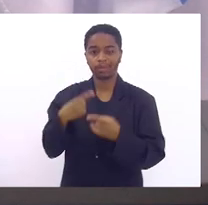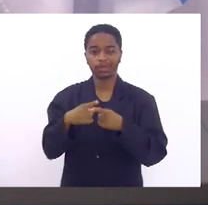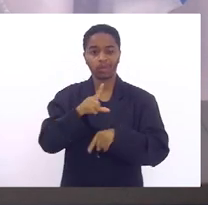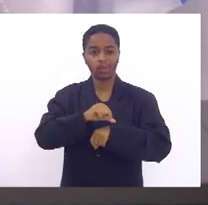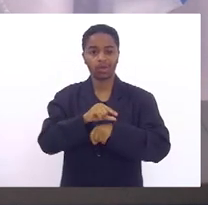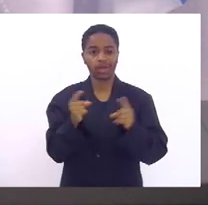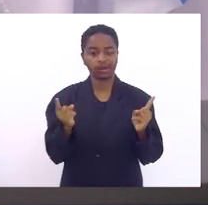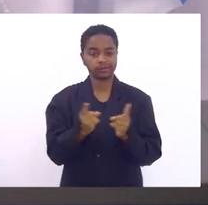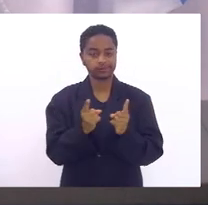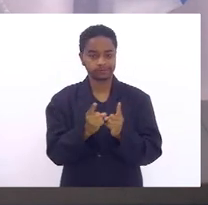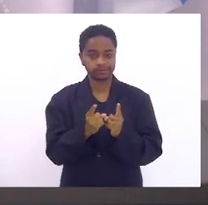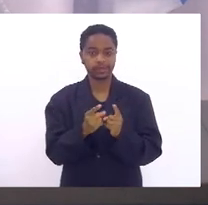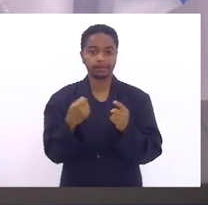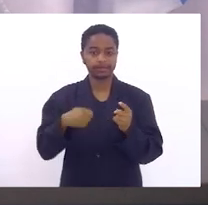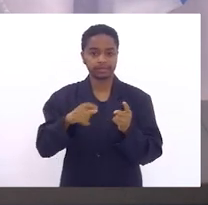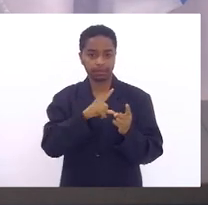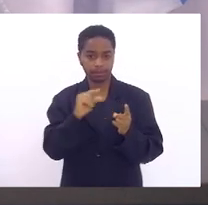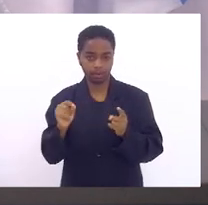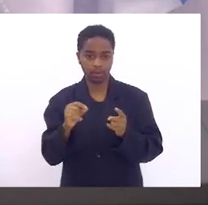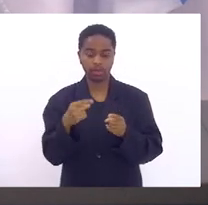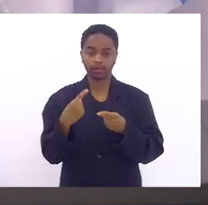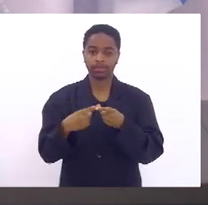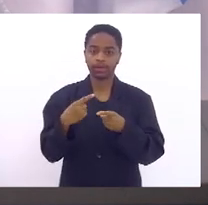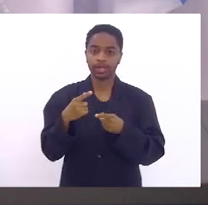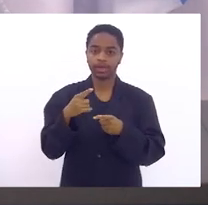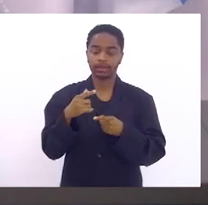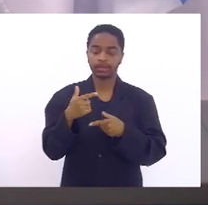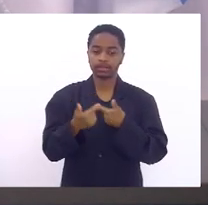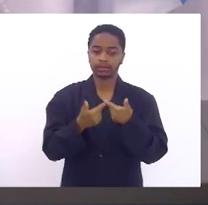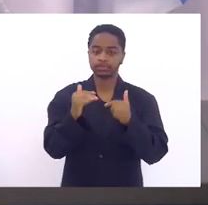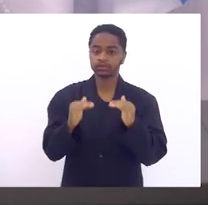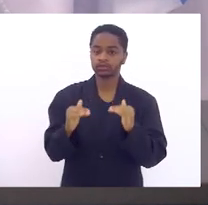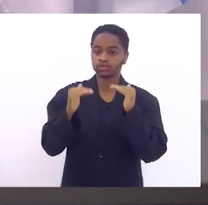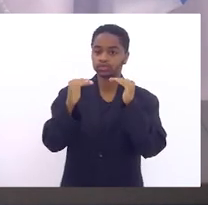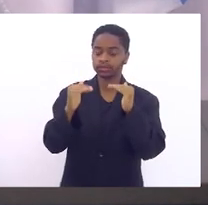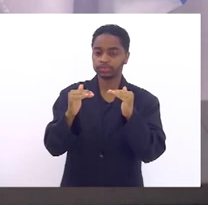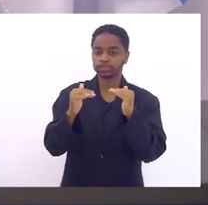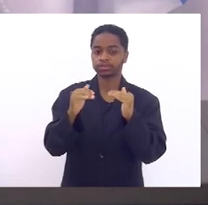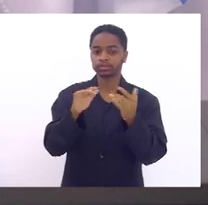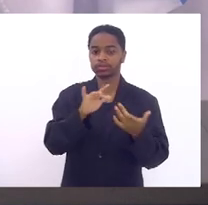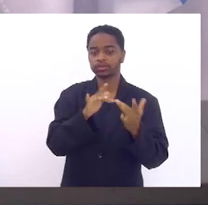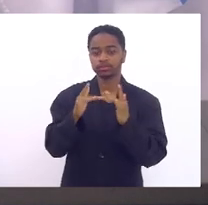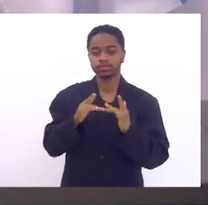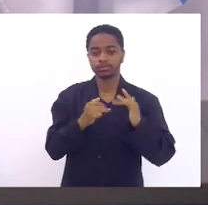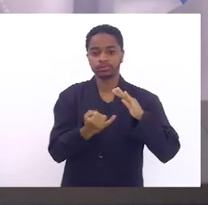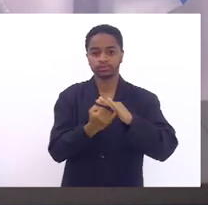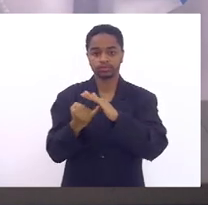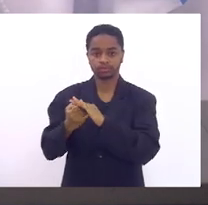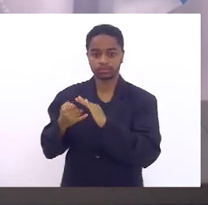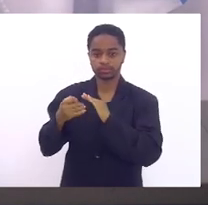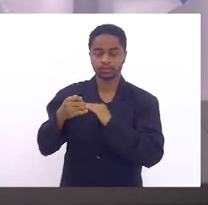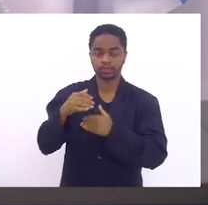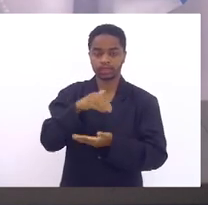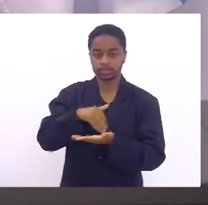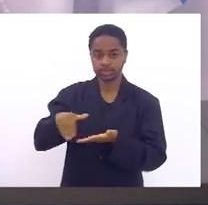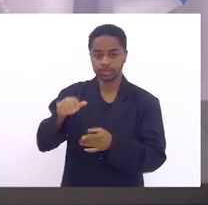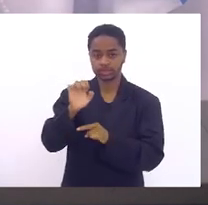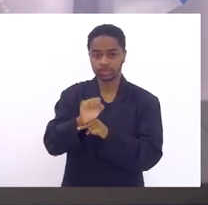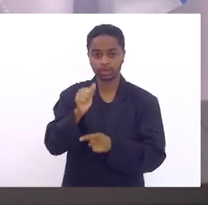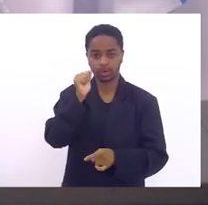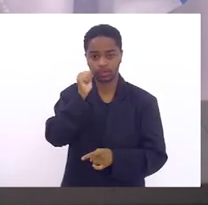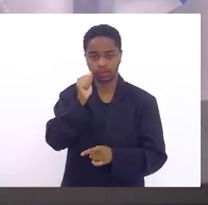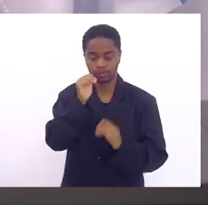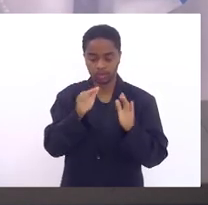apertado que é da superint superintendência de articulação institucional da Secretaria de Estado da mulher que foi